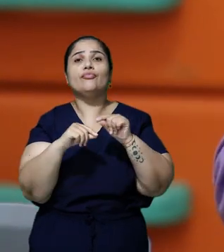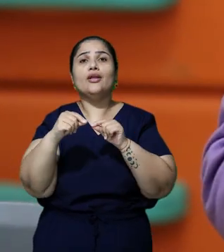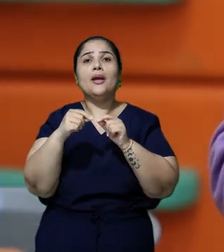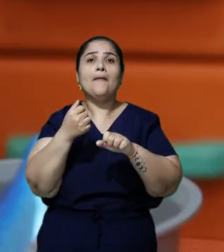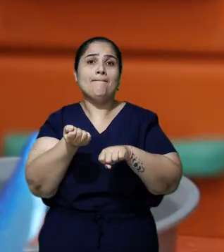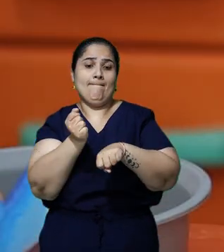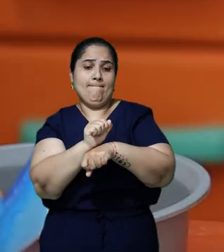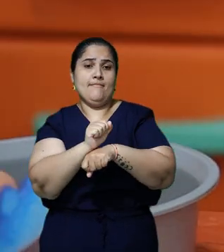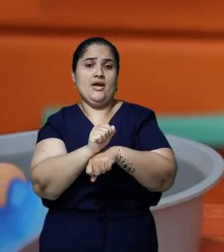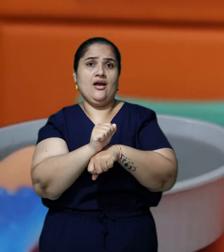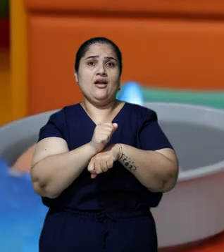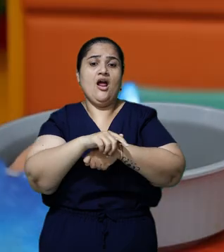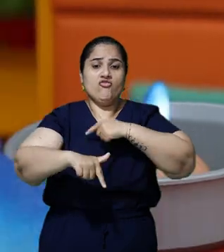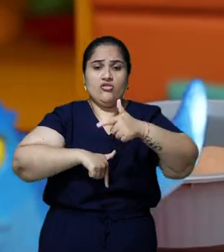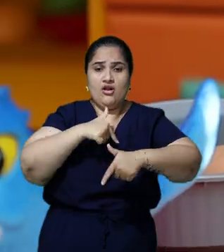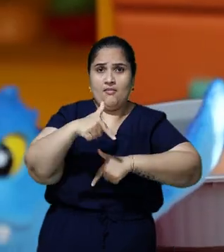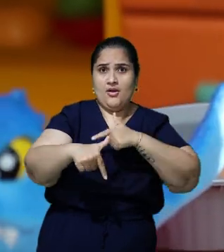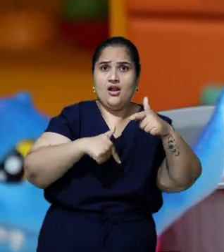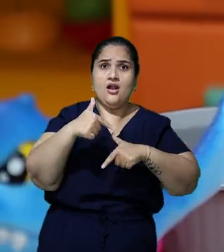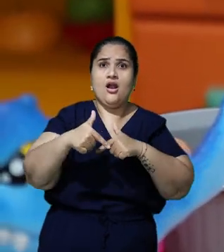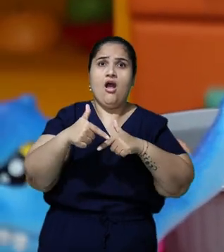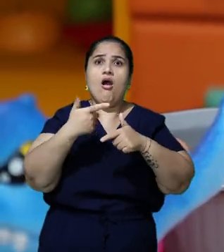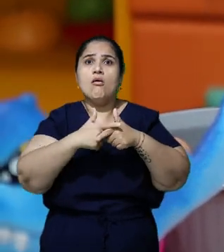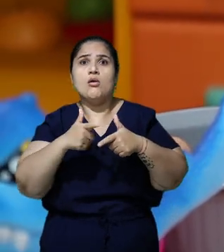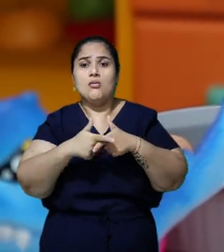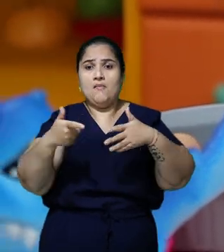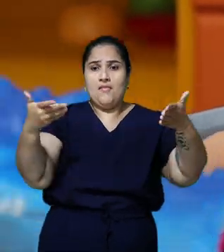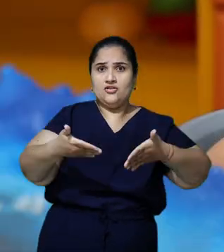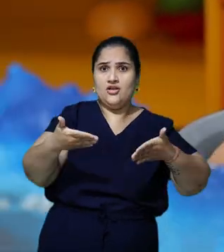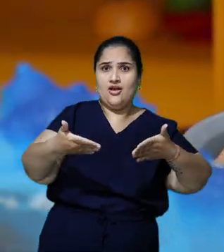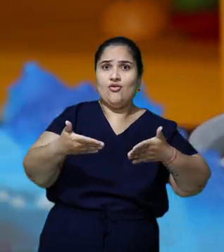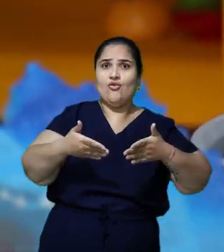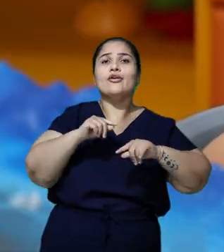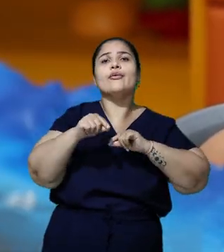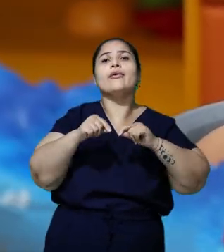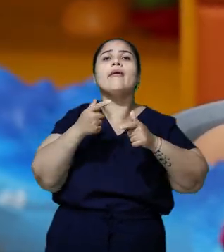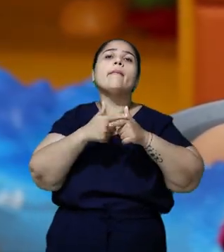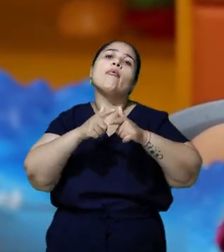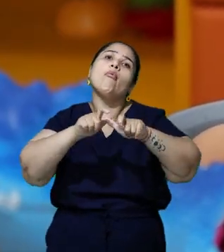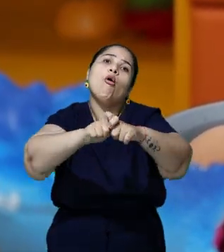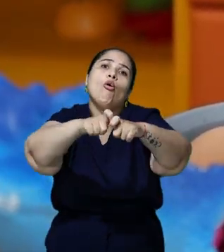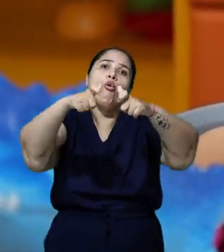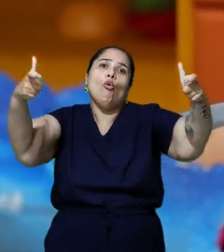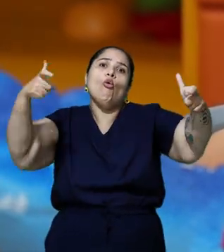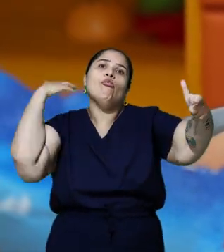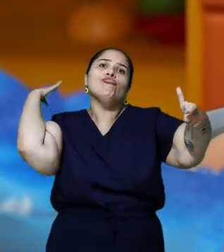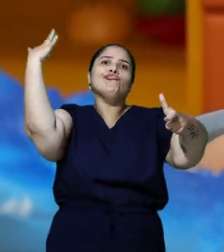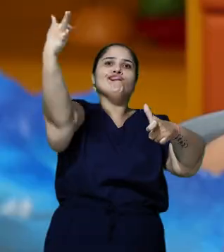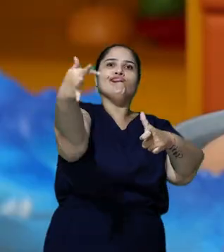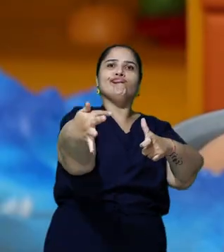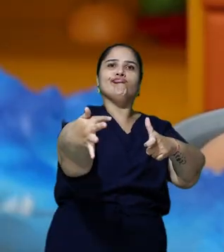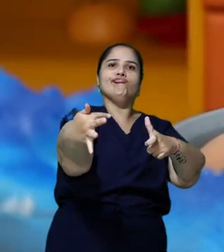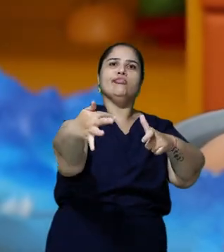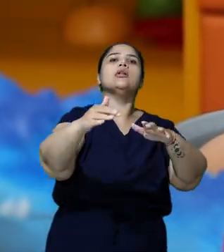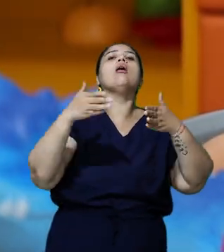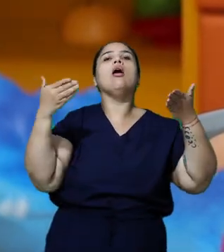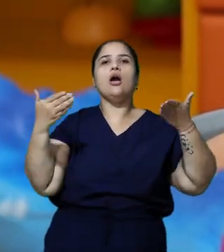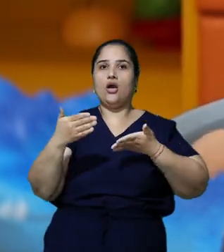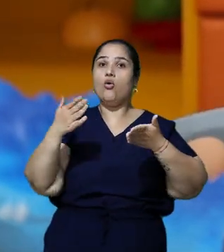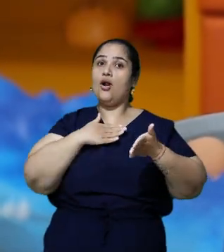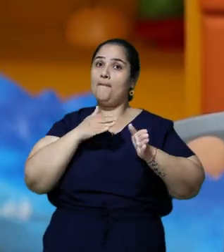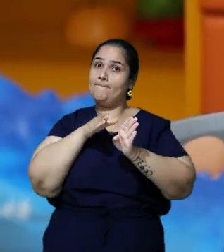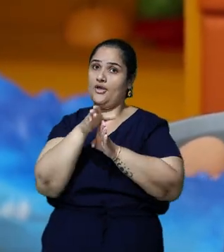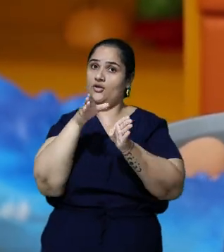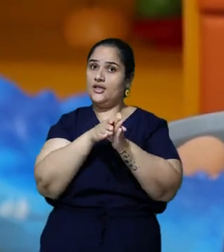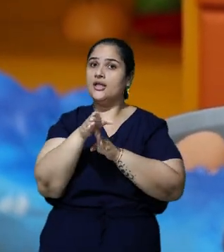trabalhar uma problemática agora e adiando uma problemática futura bem maior. Então, a minha orientação, ela